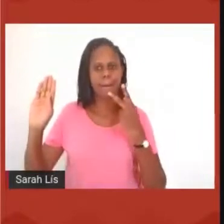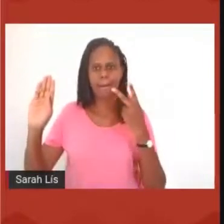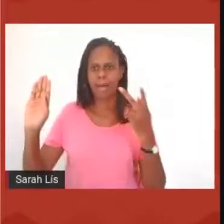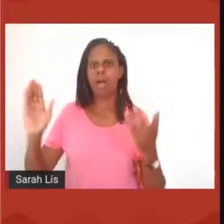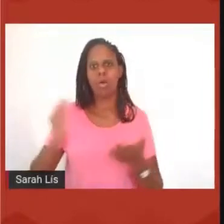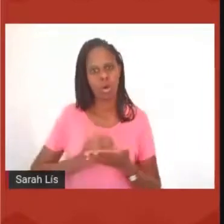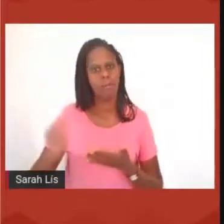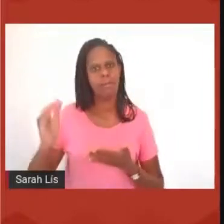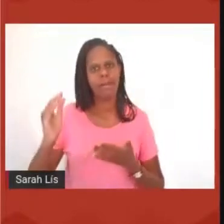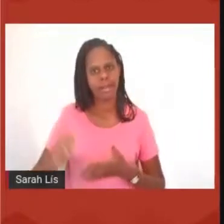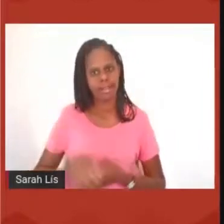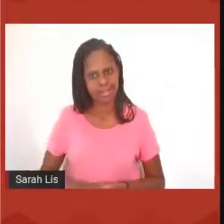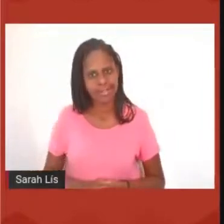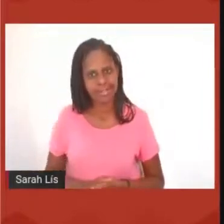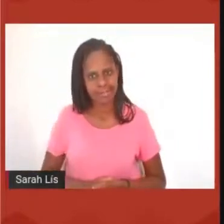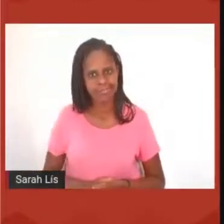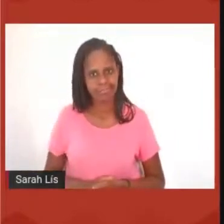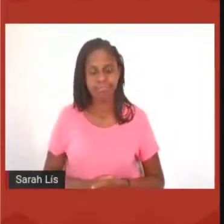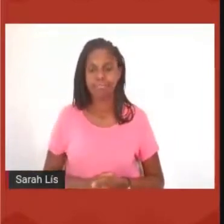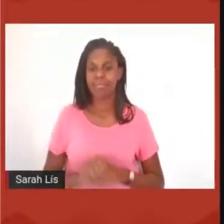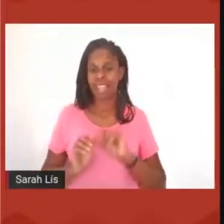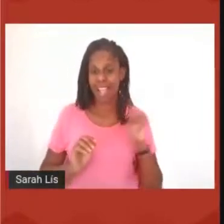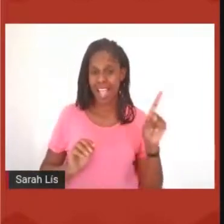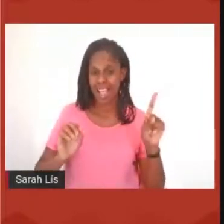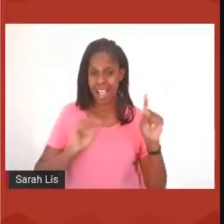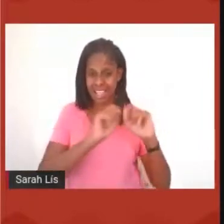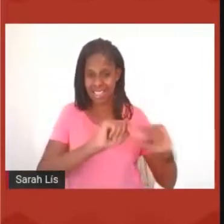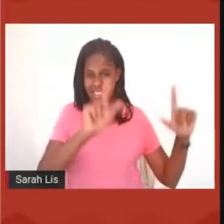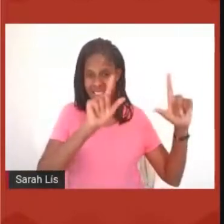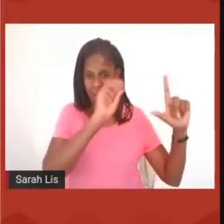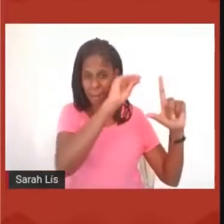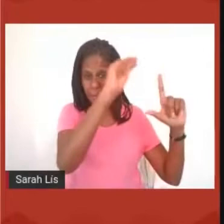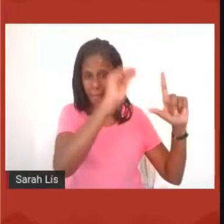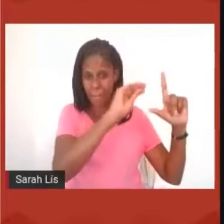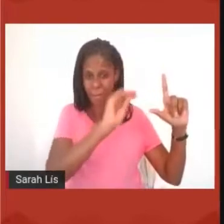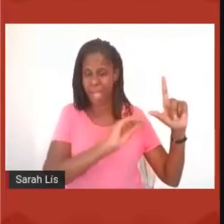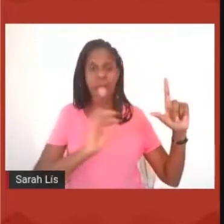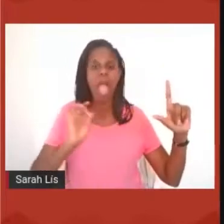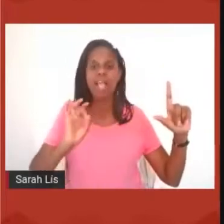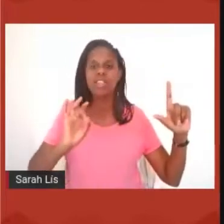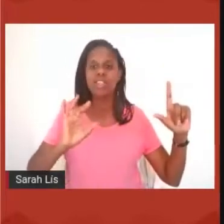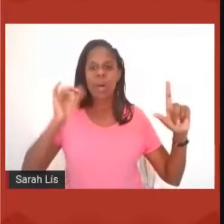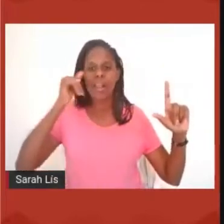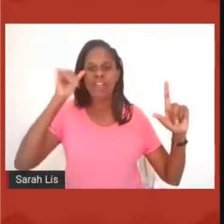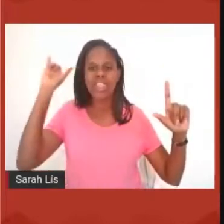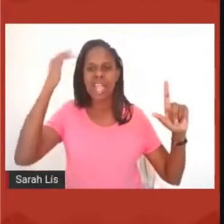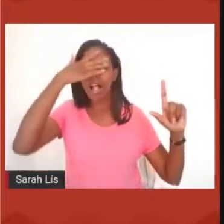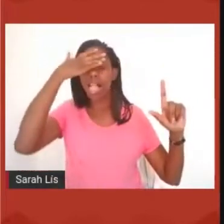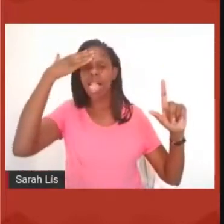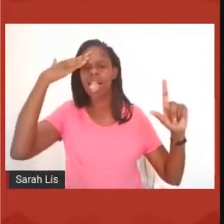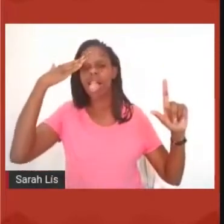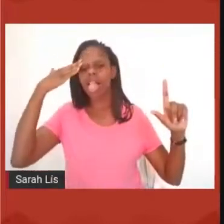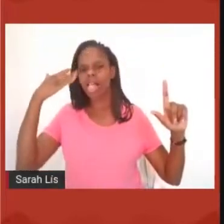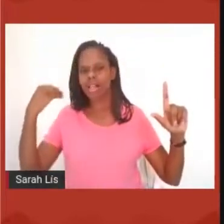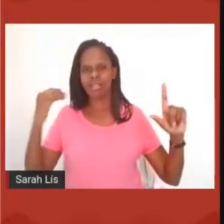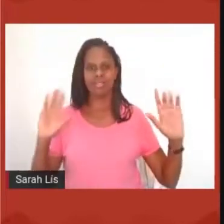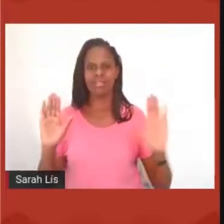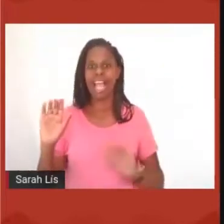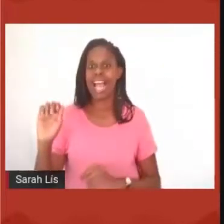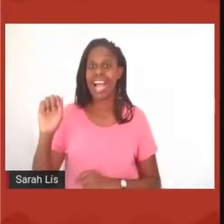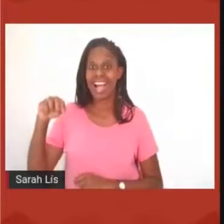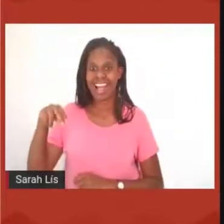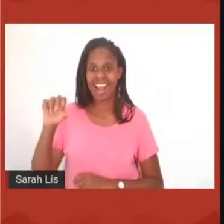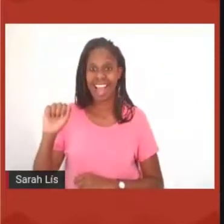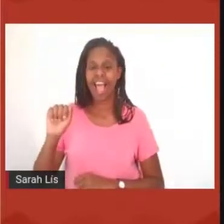Jamboard é uma... Assim, se você não perder o pensamento, você coloca lá, mas... Né? E a Ana vai acompanhando, quem colocou isso, sei lá,